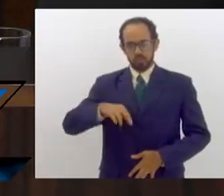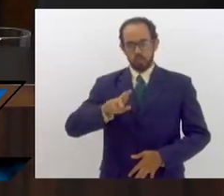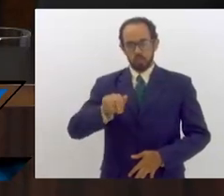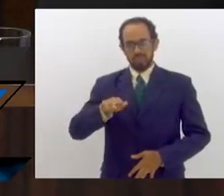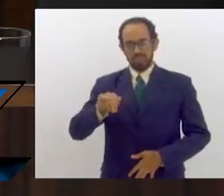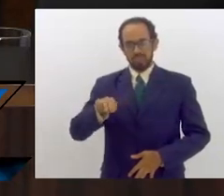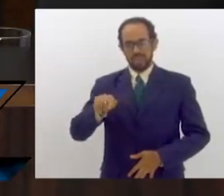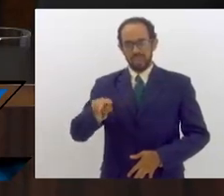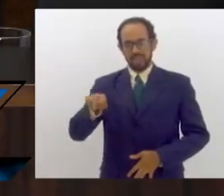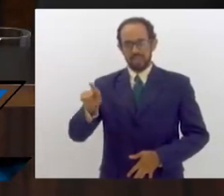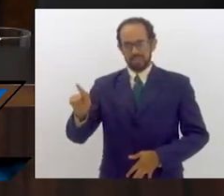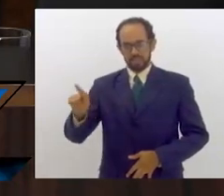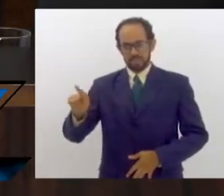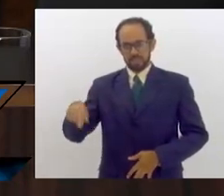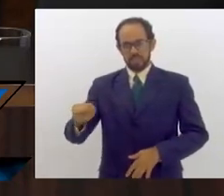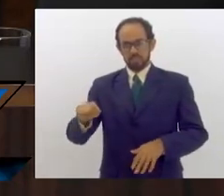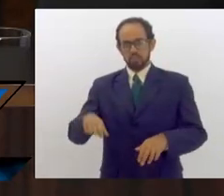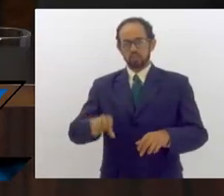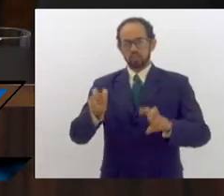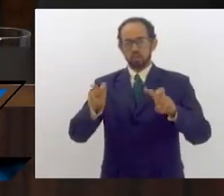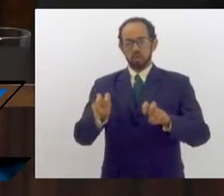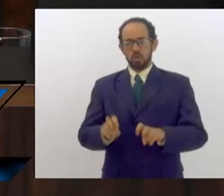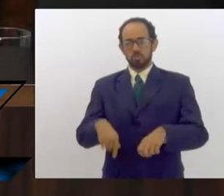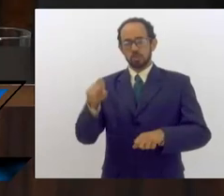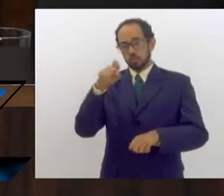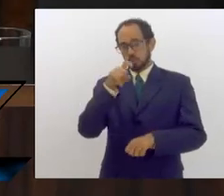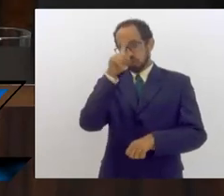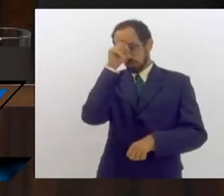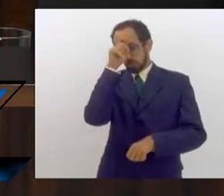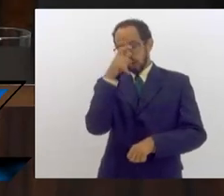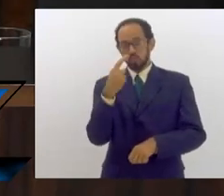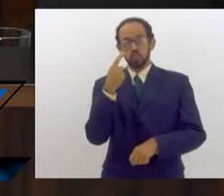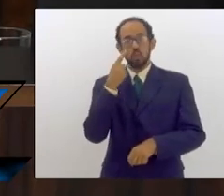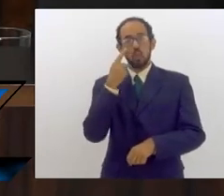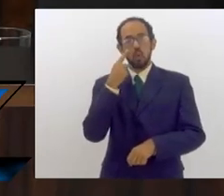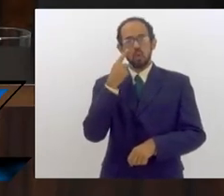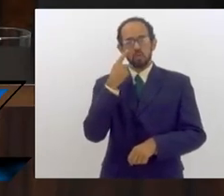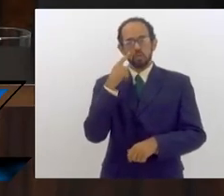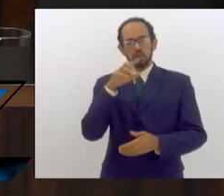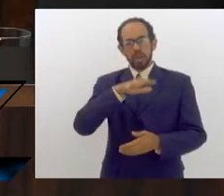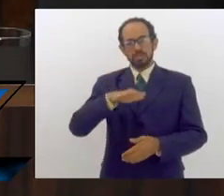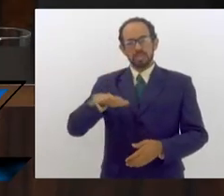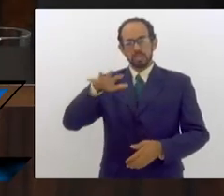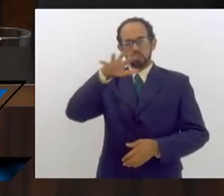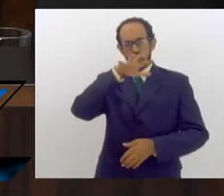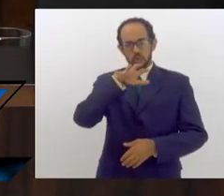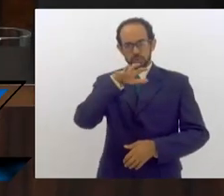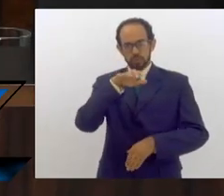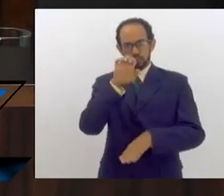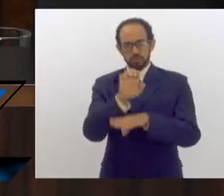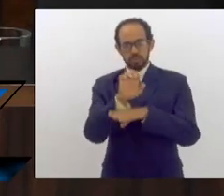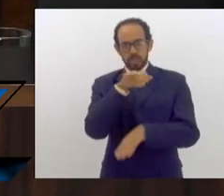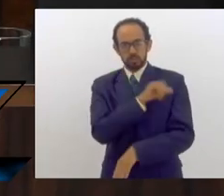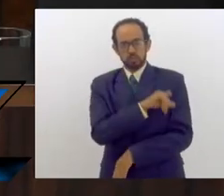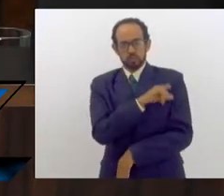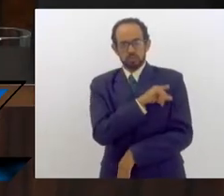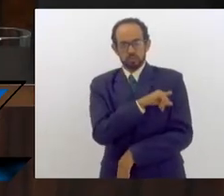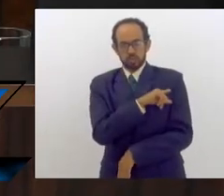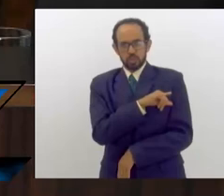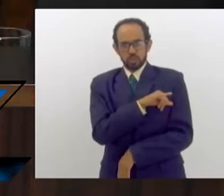que dispõe sobre a implantação do Hospital do olho nas regiões que menciona no âmbito do Estado do Rio de Janeiro